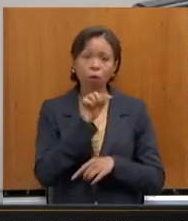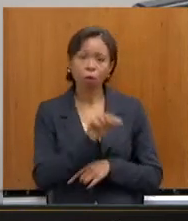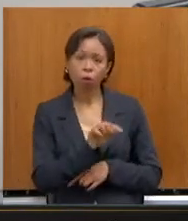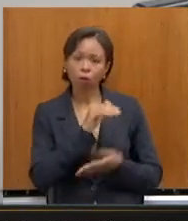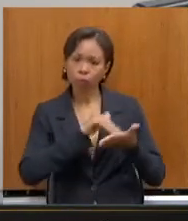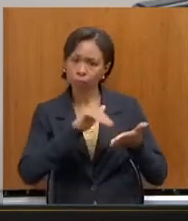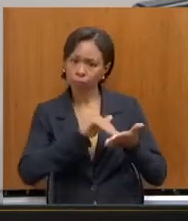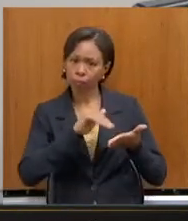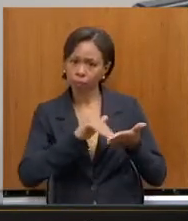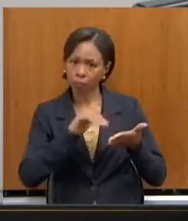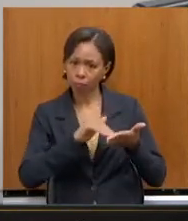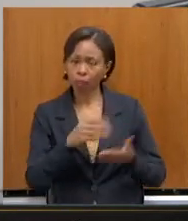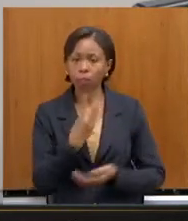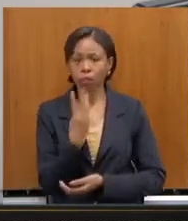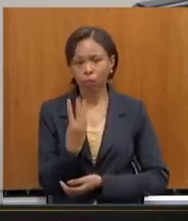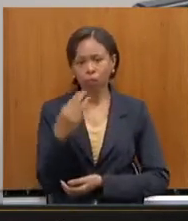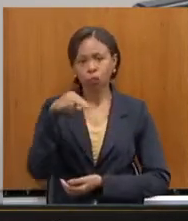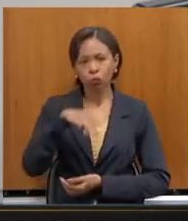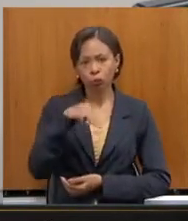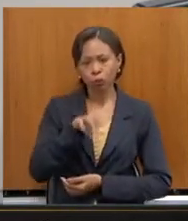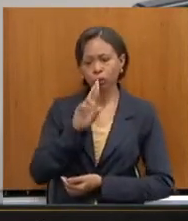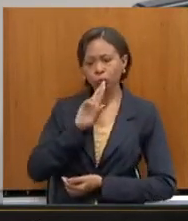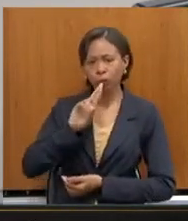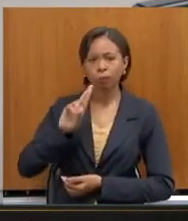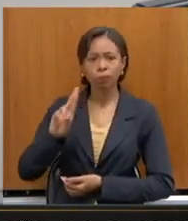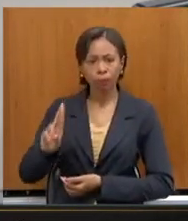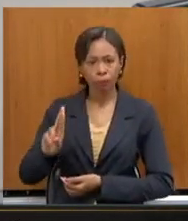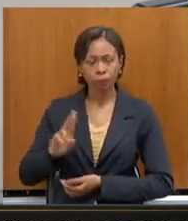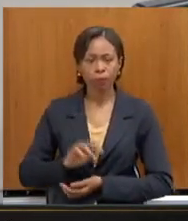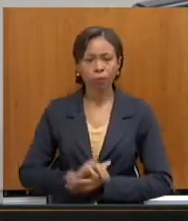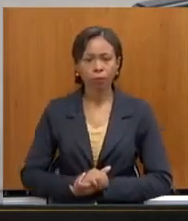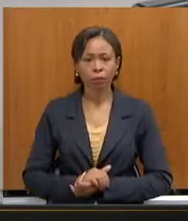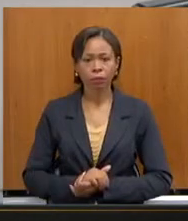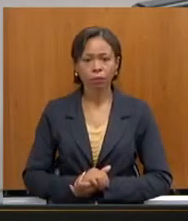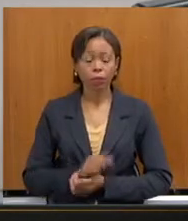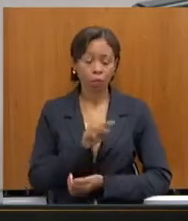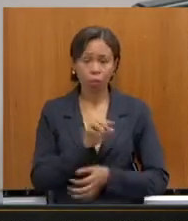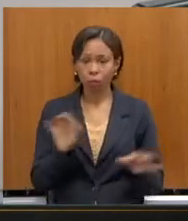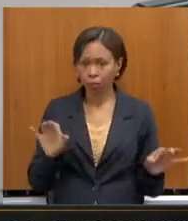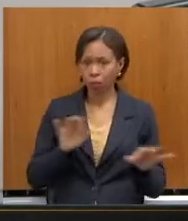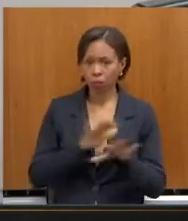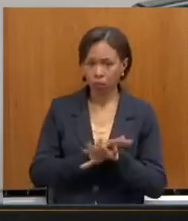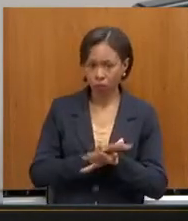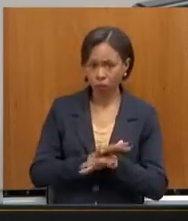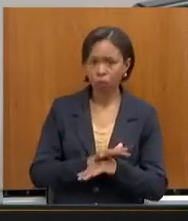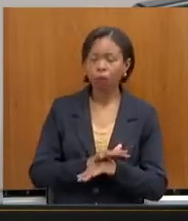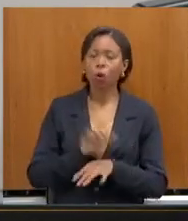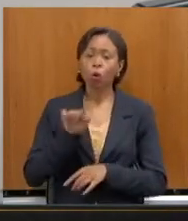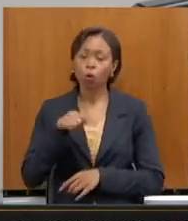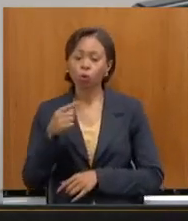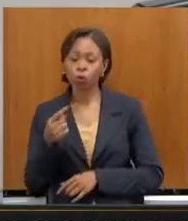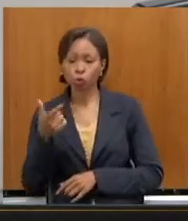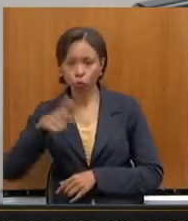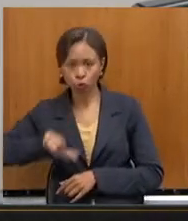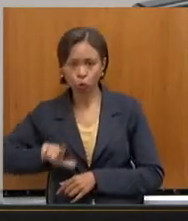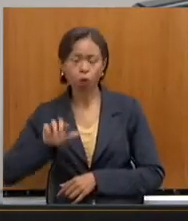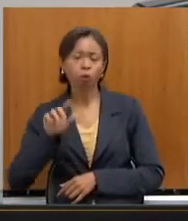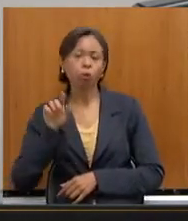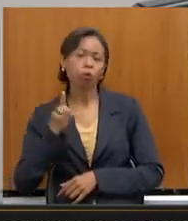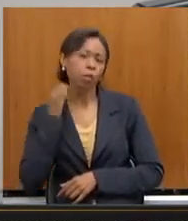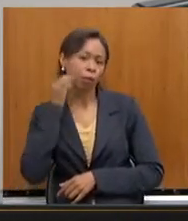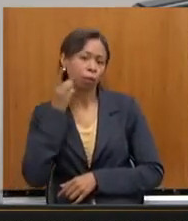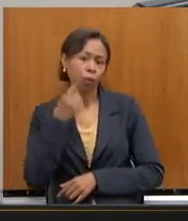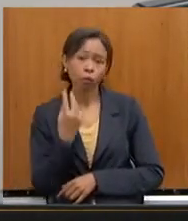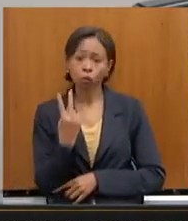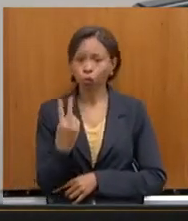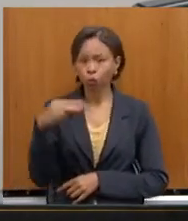autoridade Estadual disporá de três minutos para respondê-la após a resposta da autoridade Estadual o deputado que o interpelou disporá